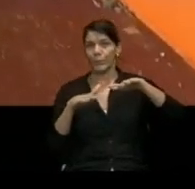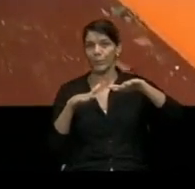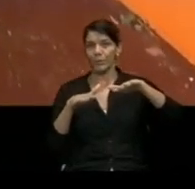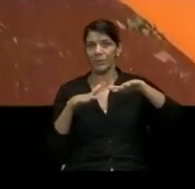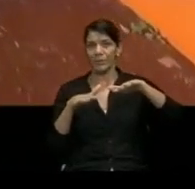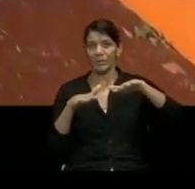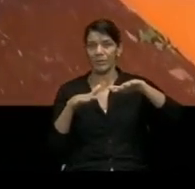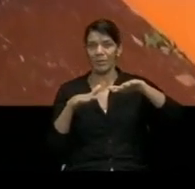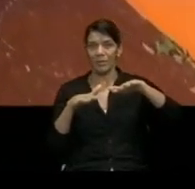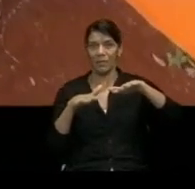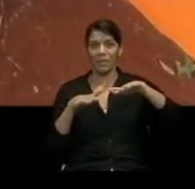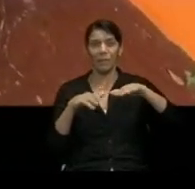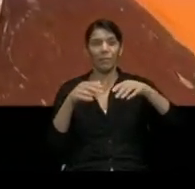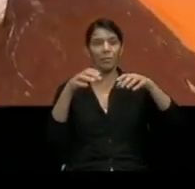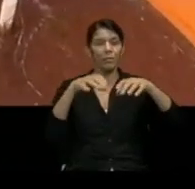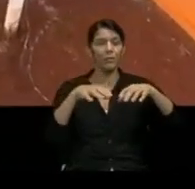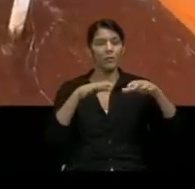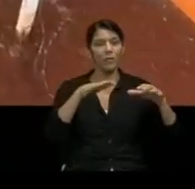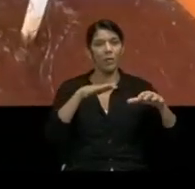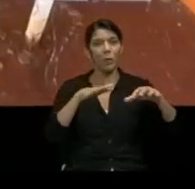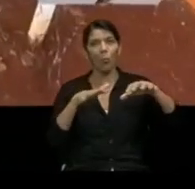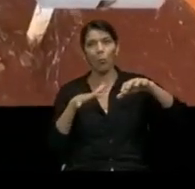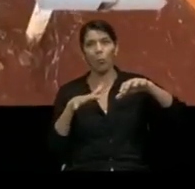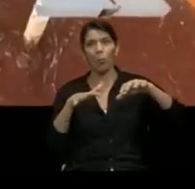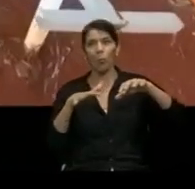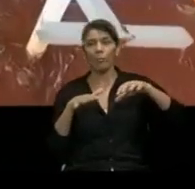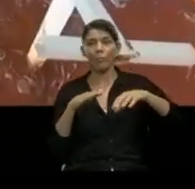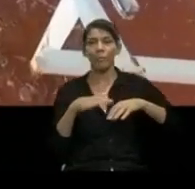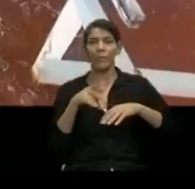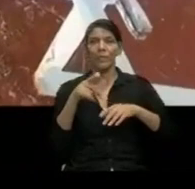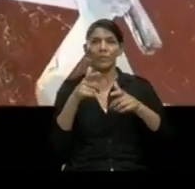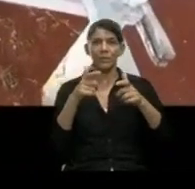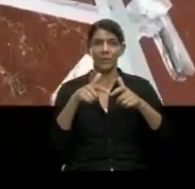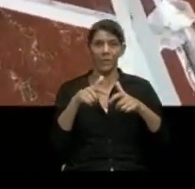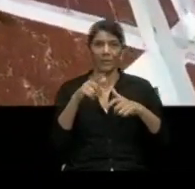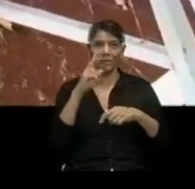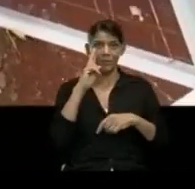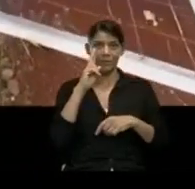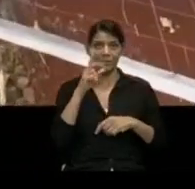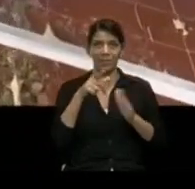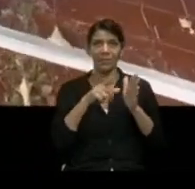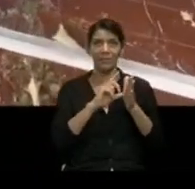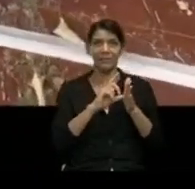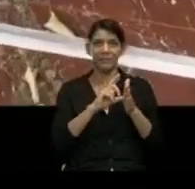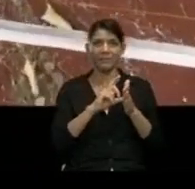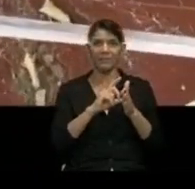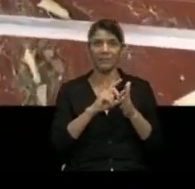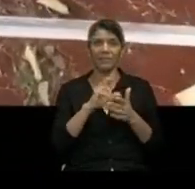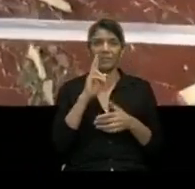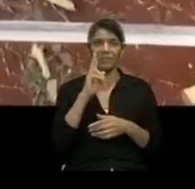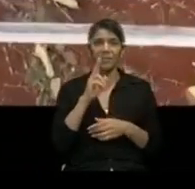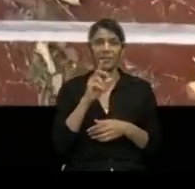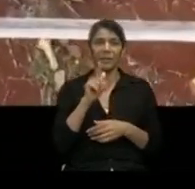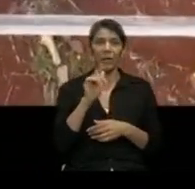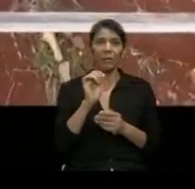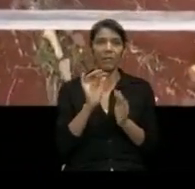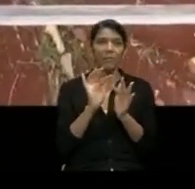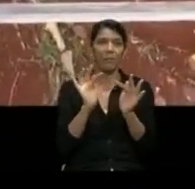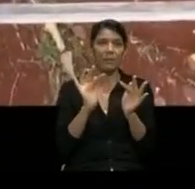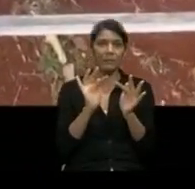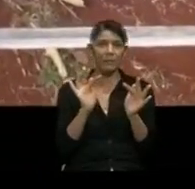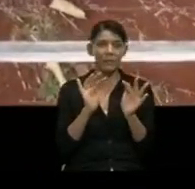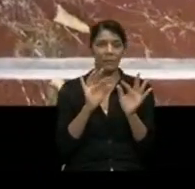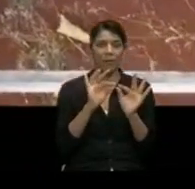chuva. Esse daí era um outro gabarito que tinha no local, provavelmente de outra aula, né? A gente já viu uns piquetes um pouco maior, um gabarito mais simplesinho